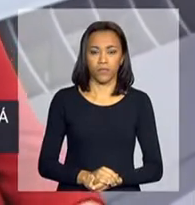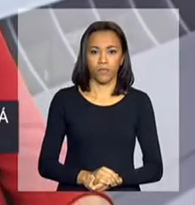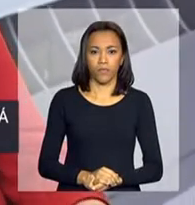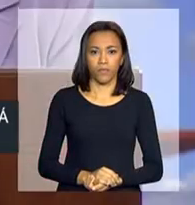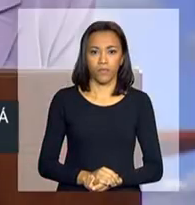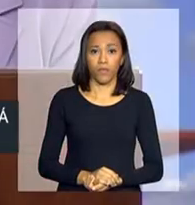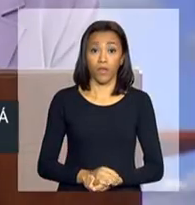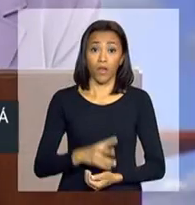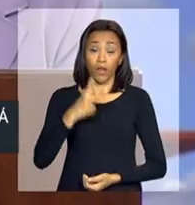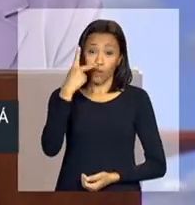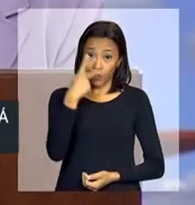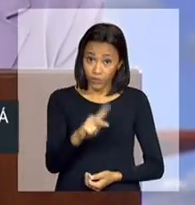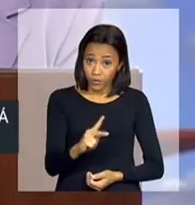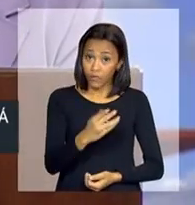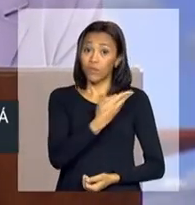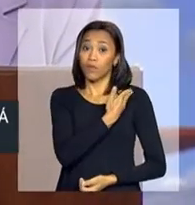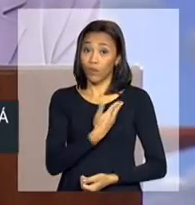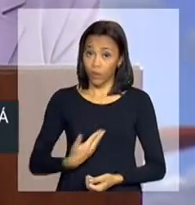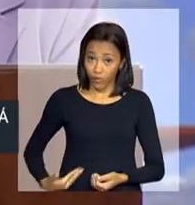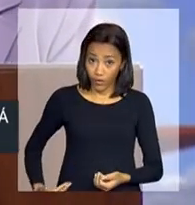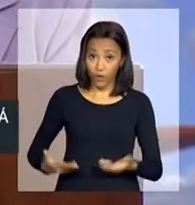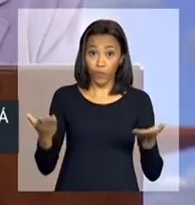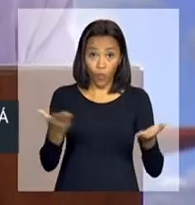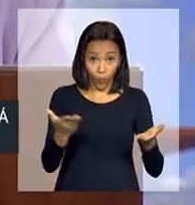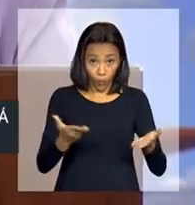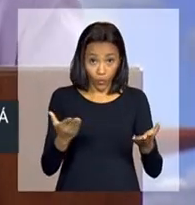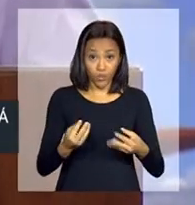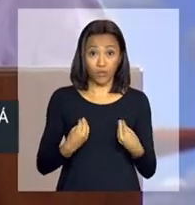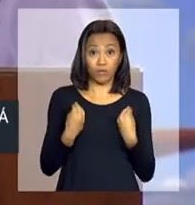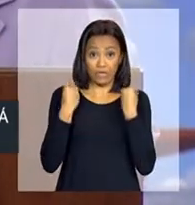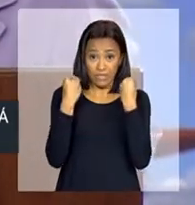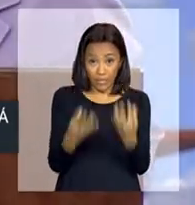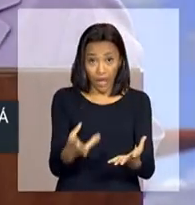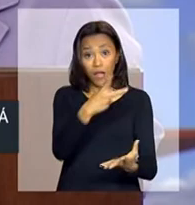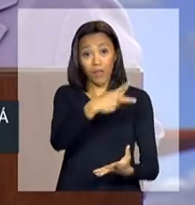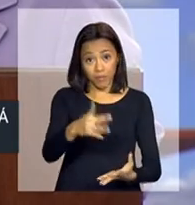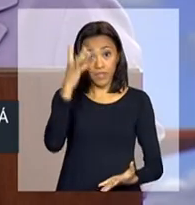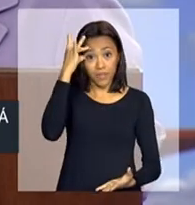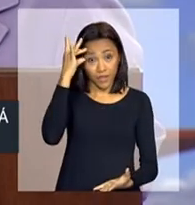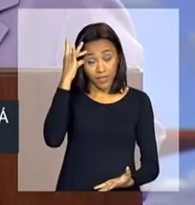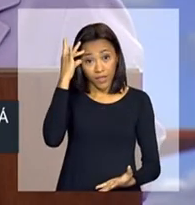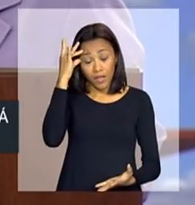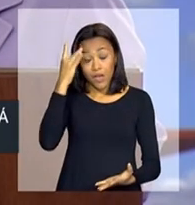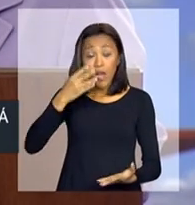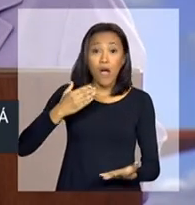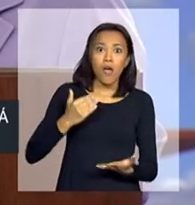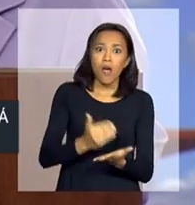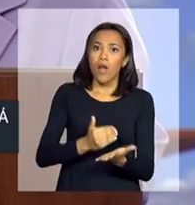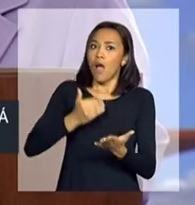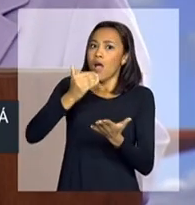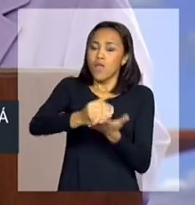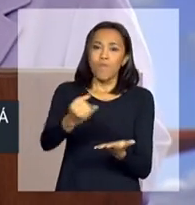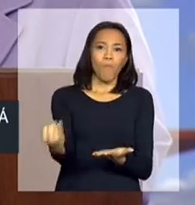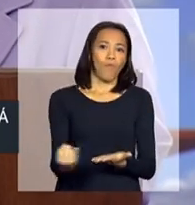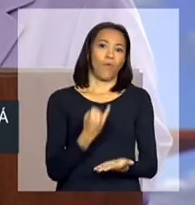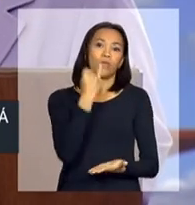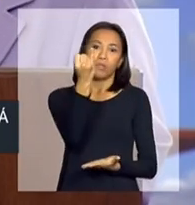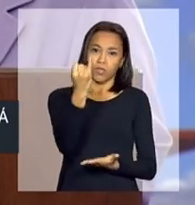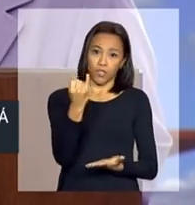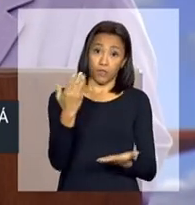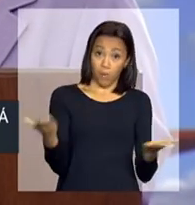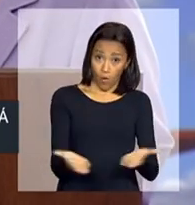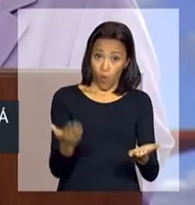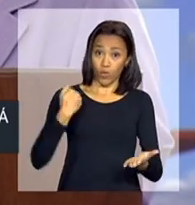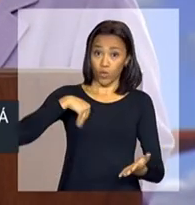e o seu governo da hoje senhora presidenta um passo fundamental para a igualdade de gênero em nosso país